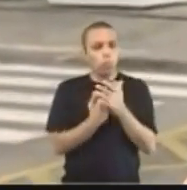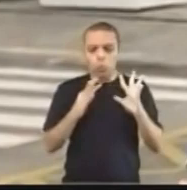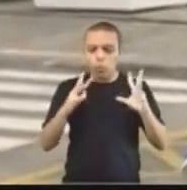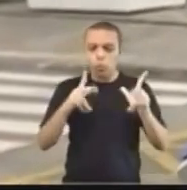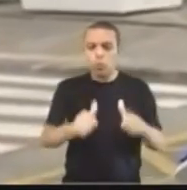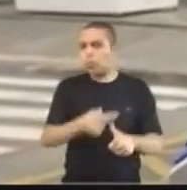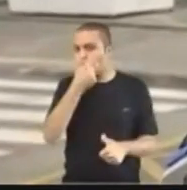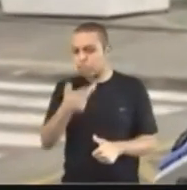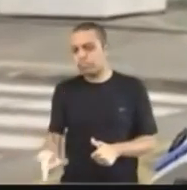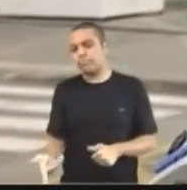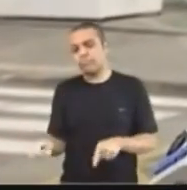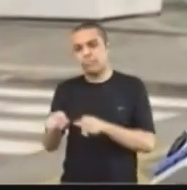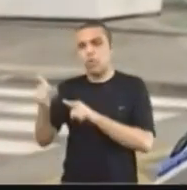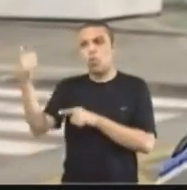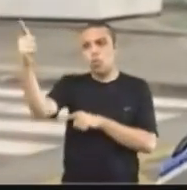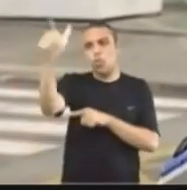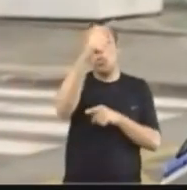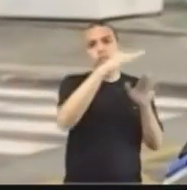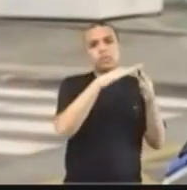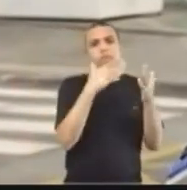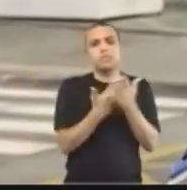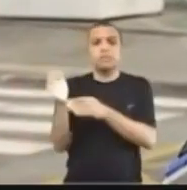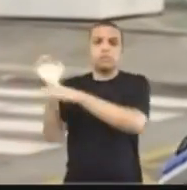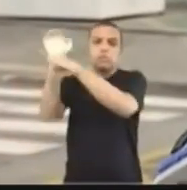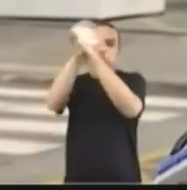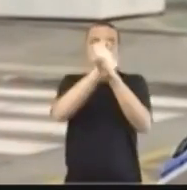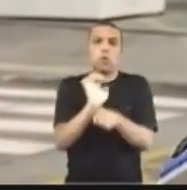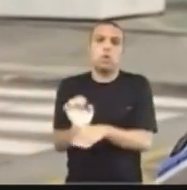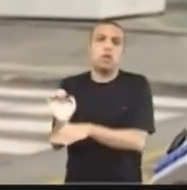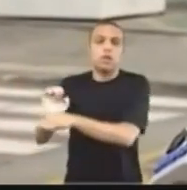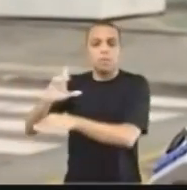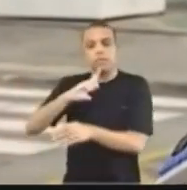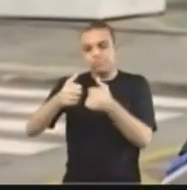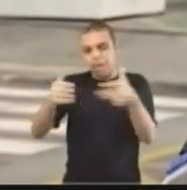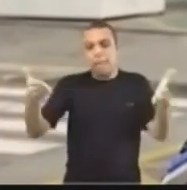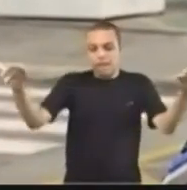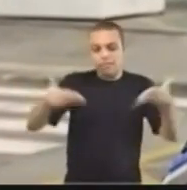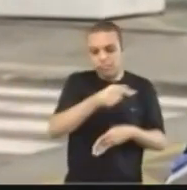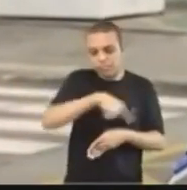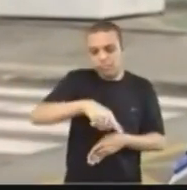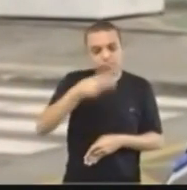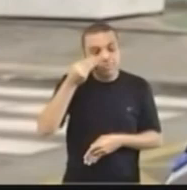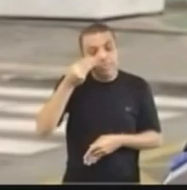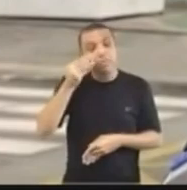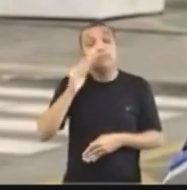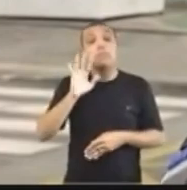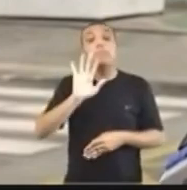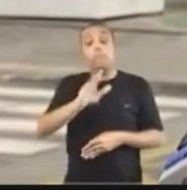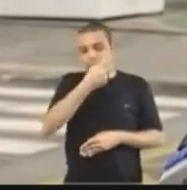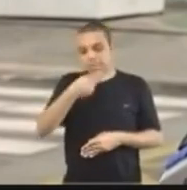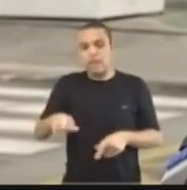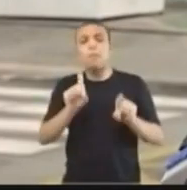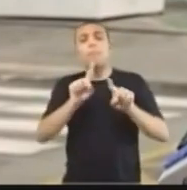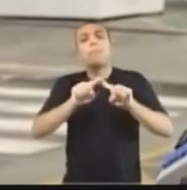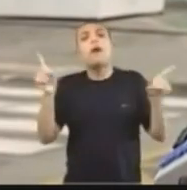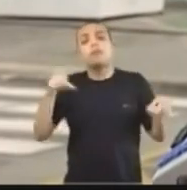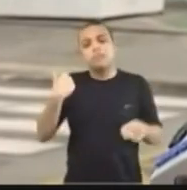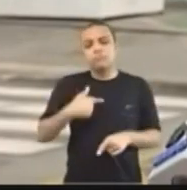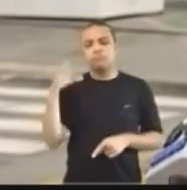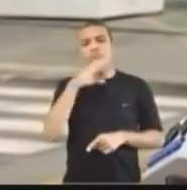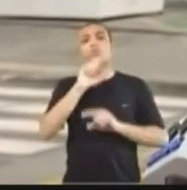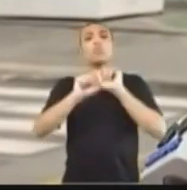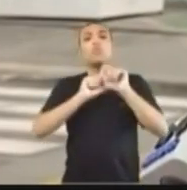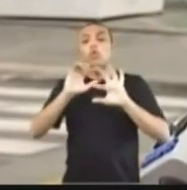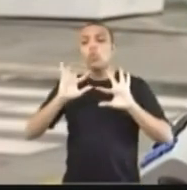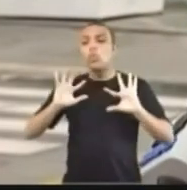visitantes e outras escolas né estaduais etic particulares também tá aberto mas nós precisamos eh com urgência